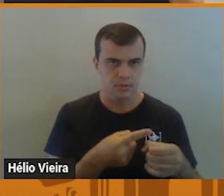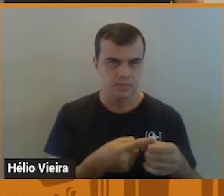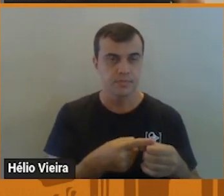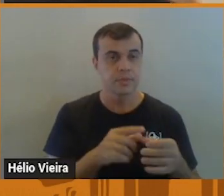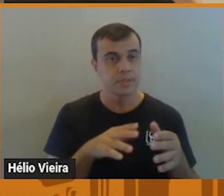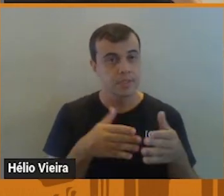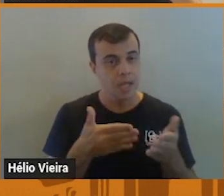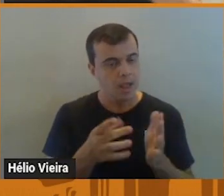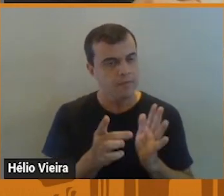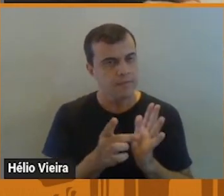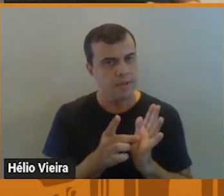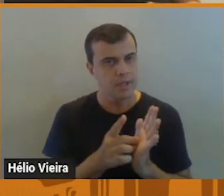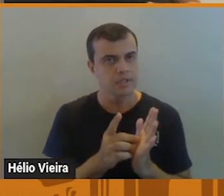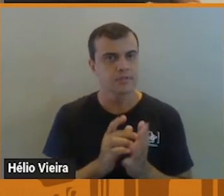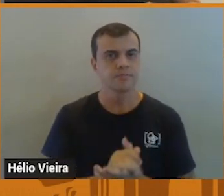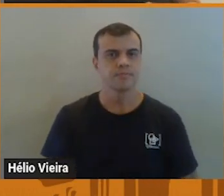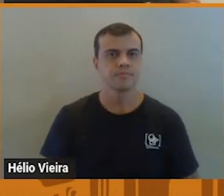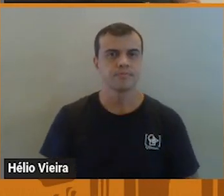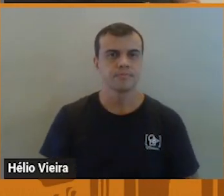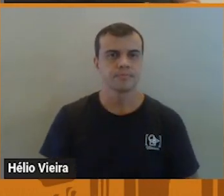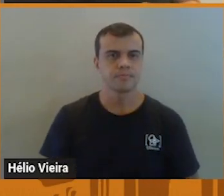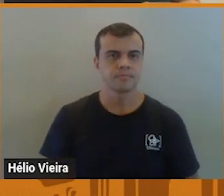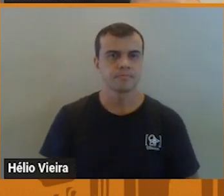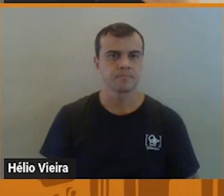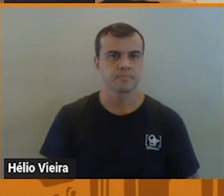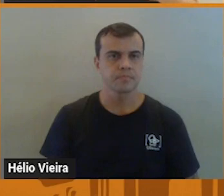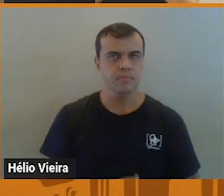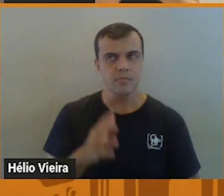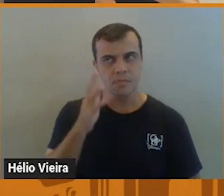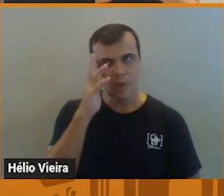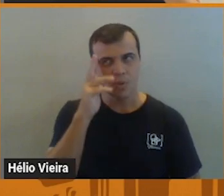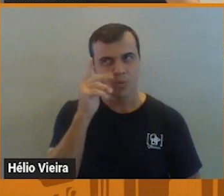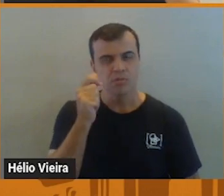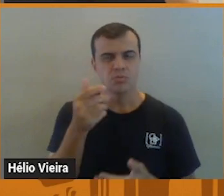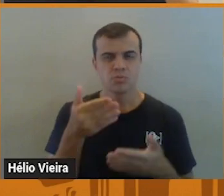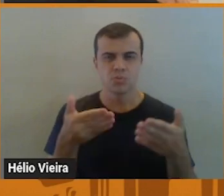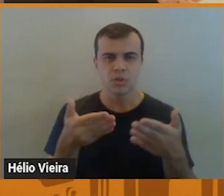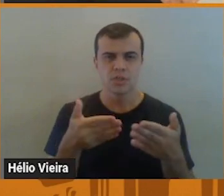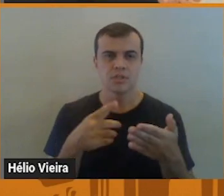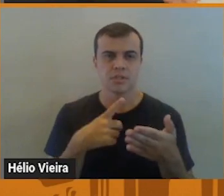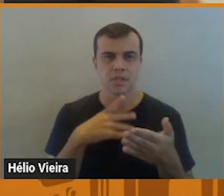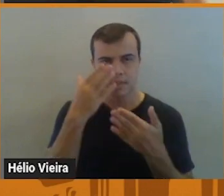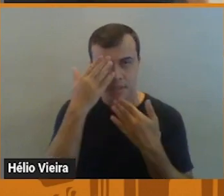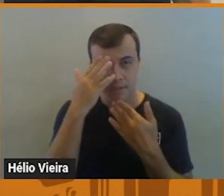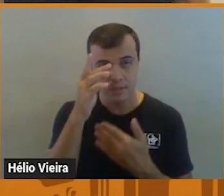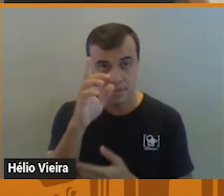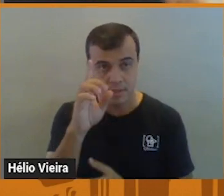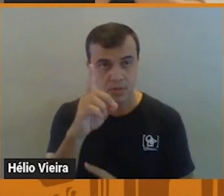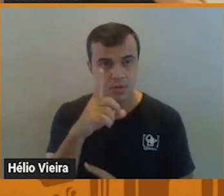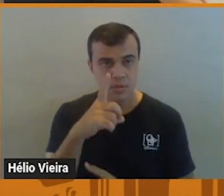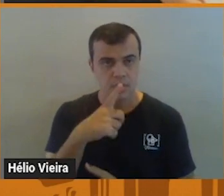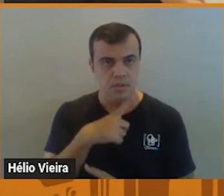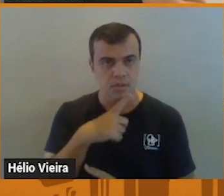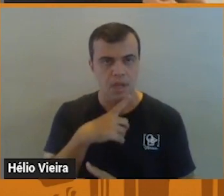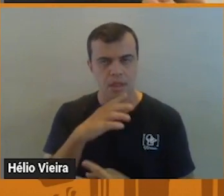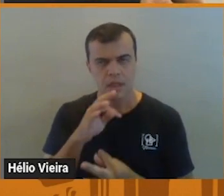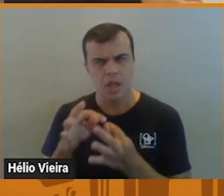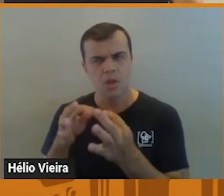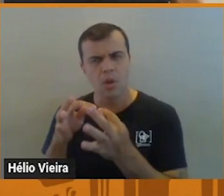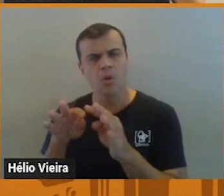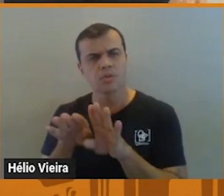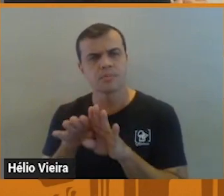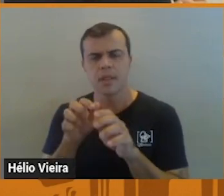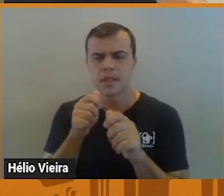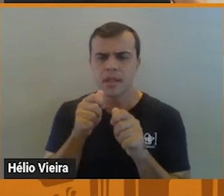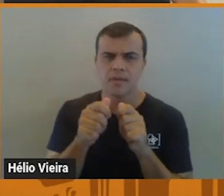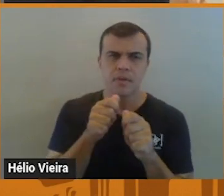aí realmente, né, eu acho que hoje a gente tem, graças a Deus, a gente tem recursos maravilhosos, que é fazer uma entrevista